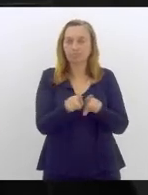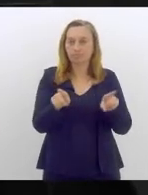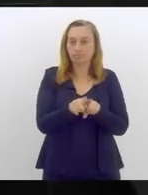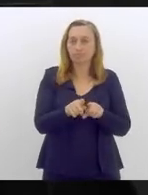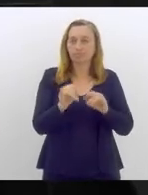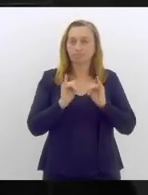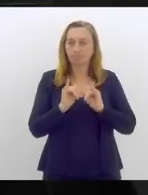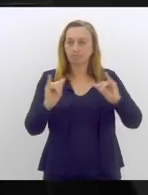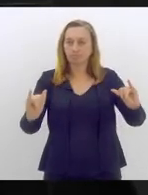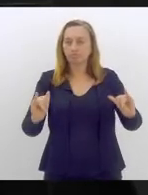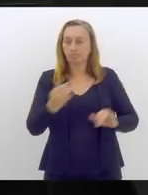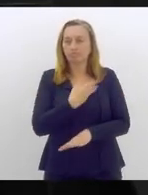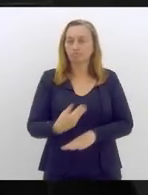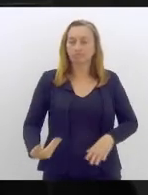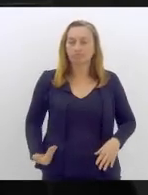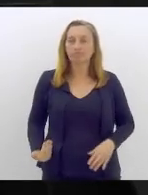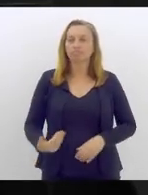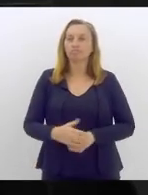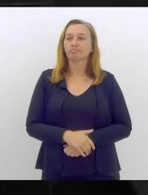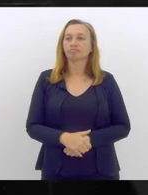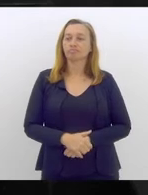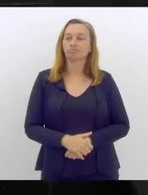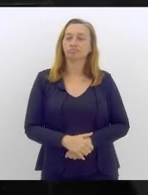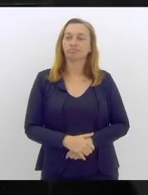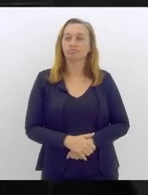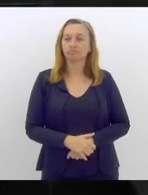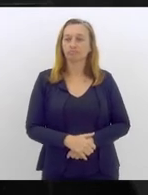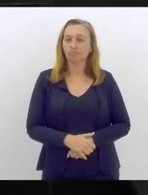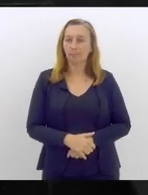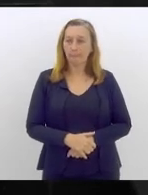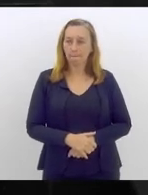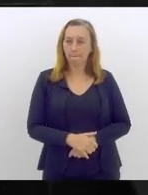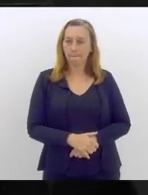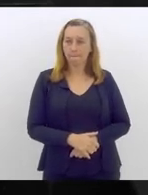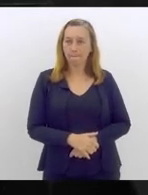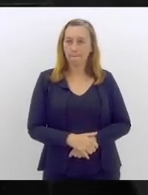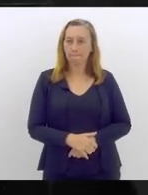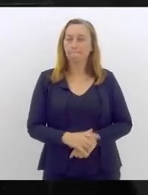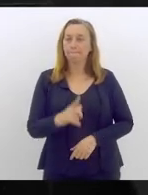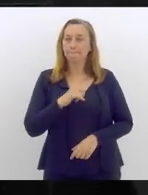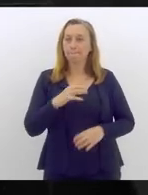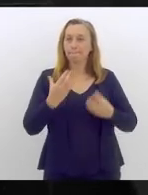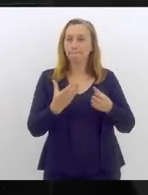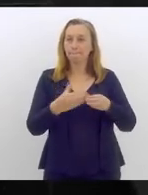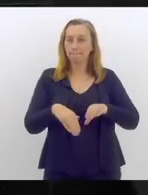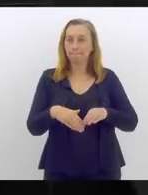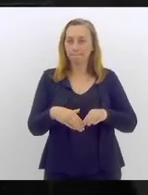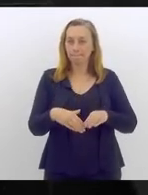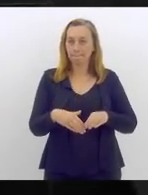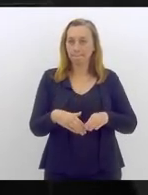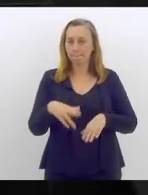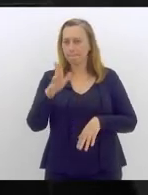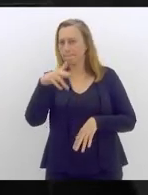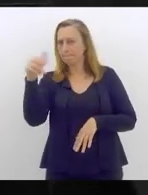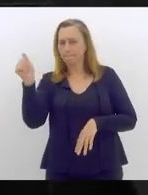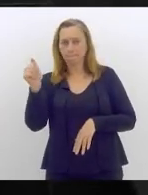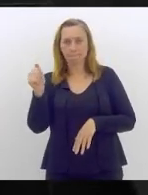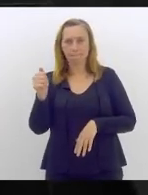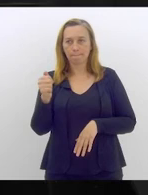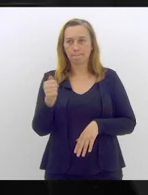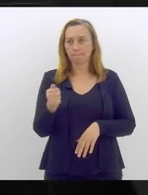como aconteceu hoje em relação à genesa é um anúncio feito pelo Governador é de que haverá concurso para getransp que nunca teve um concurso público